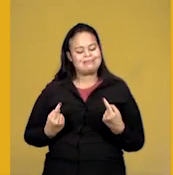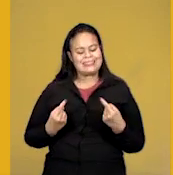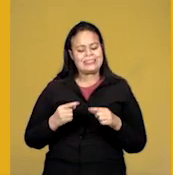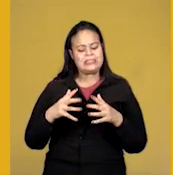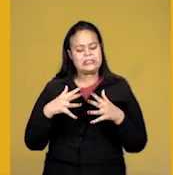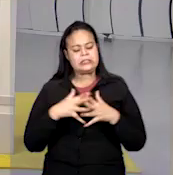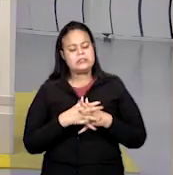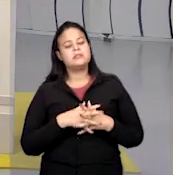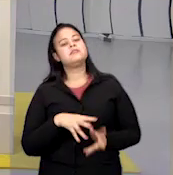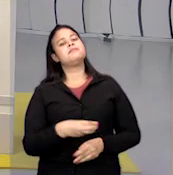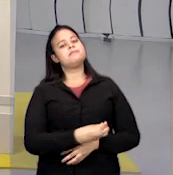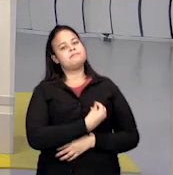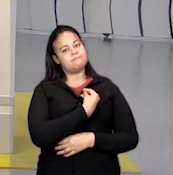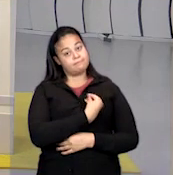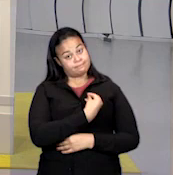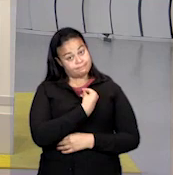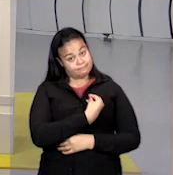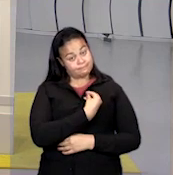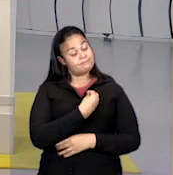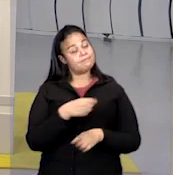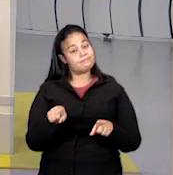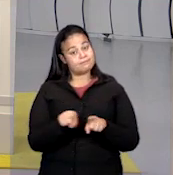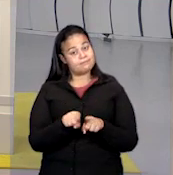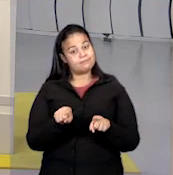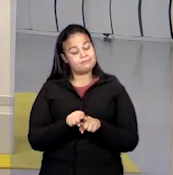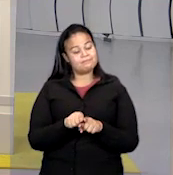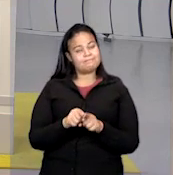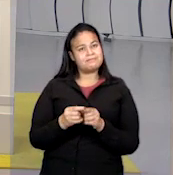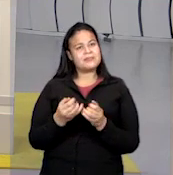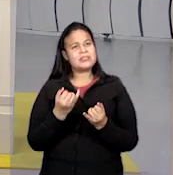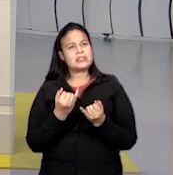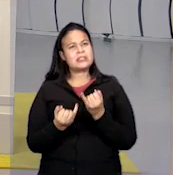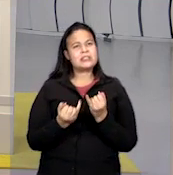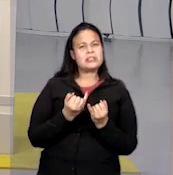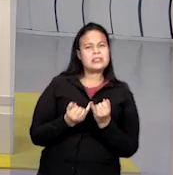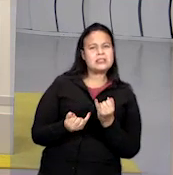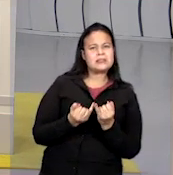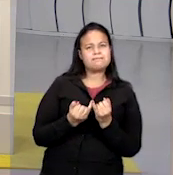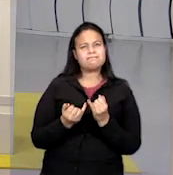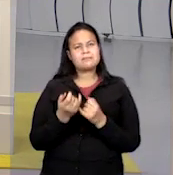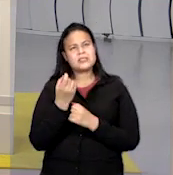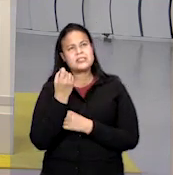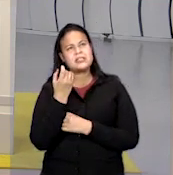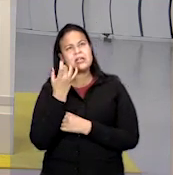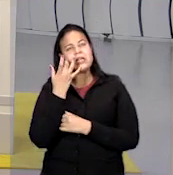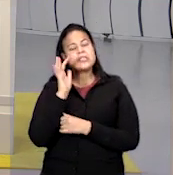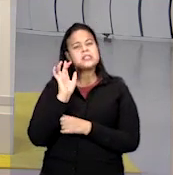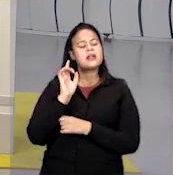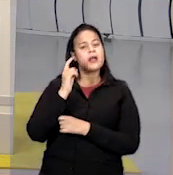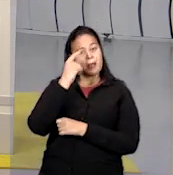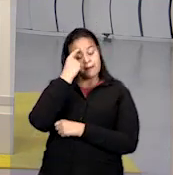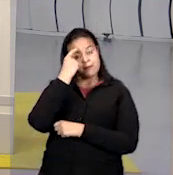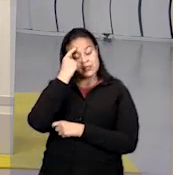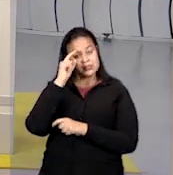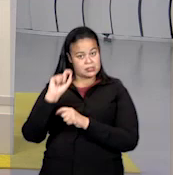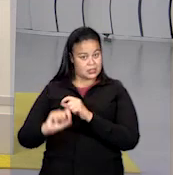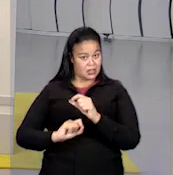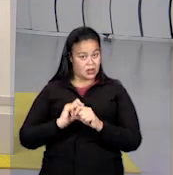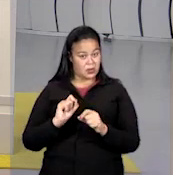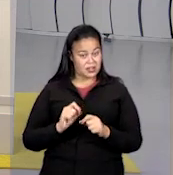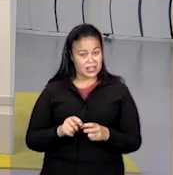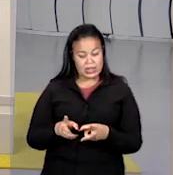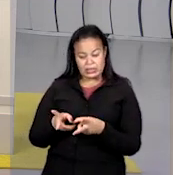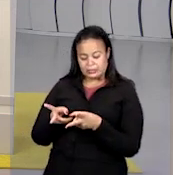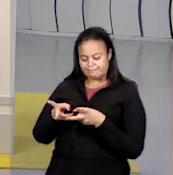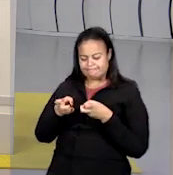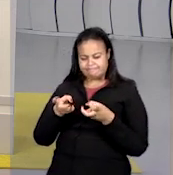nossa vida. Parece um paradoxo, né? É estranho pensar que aqueles recursos que a